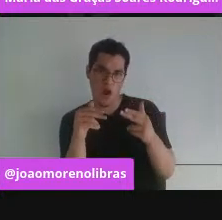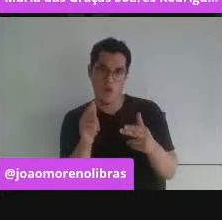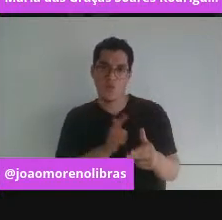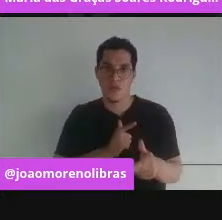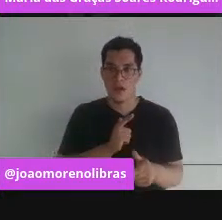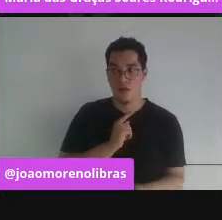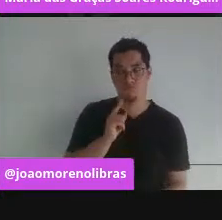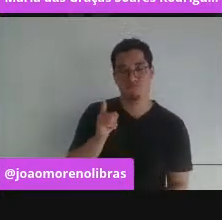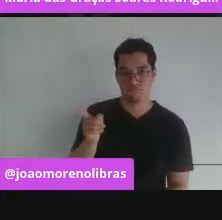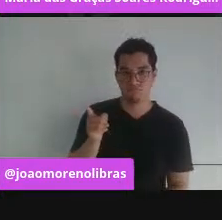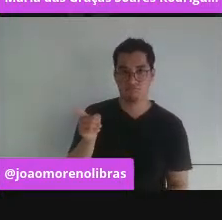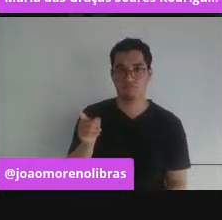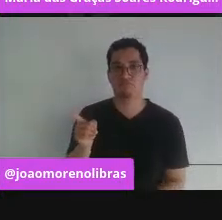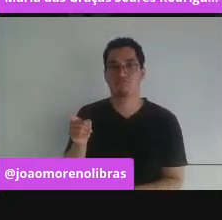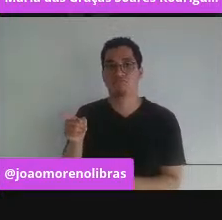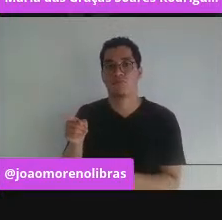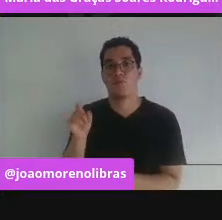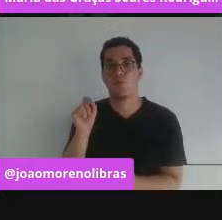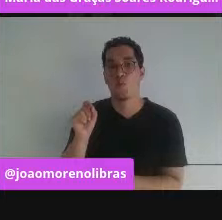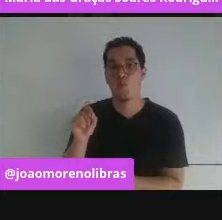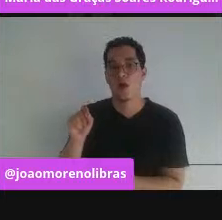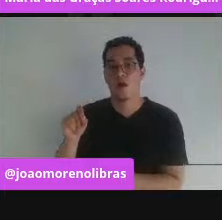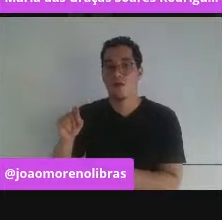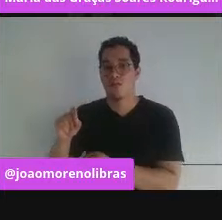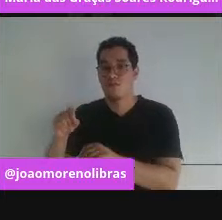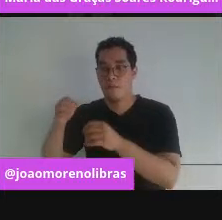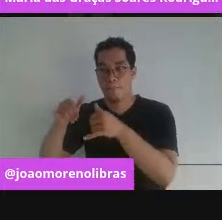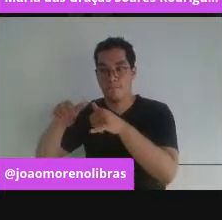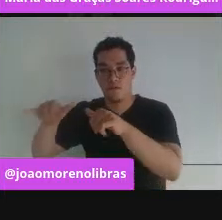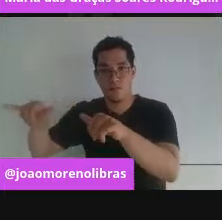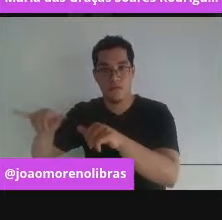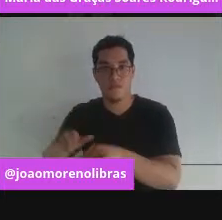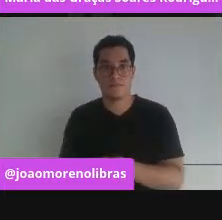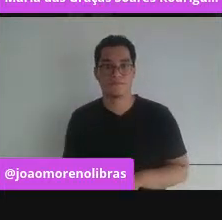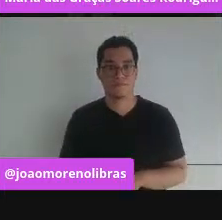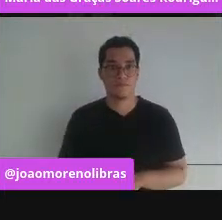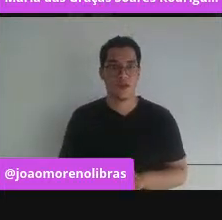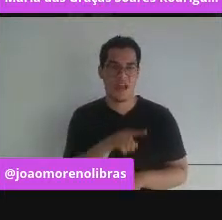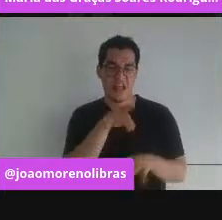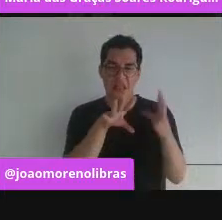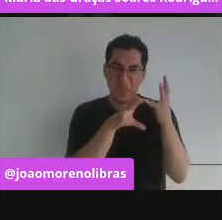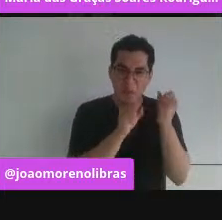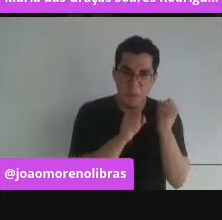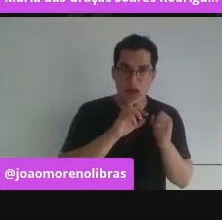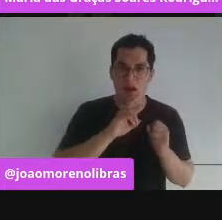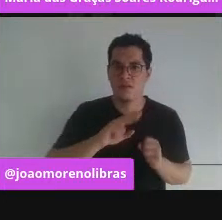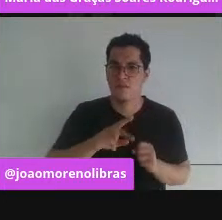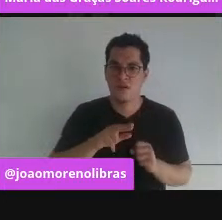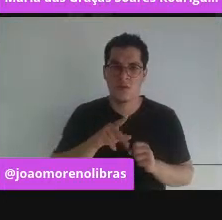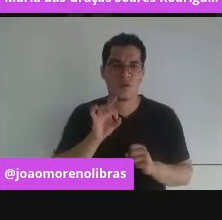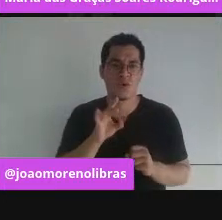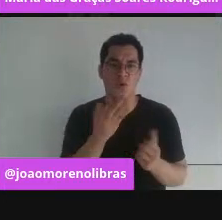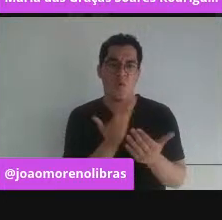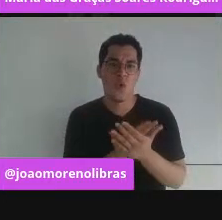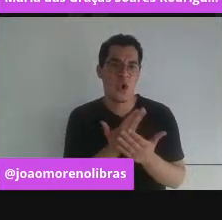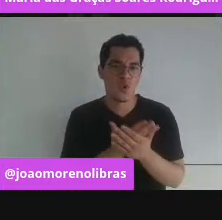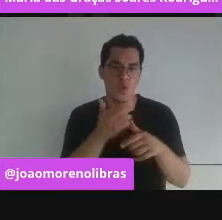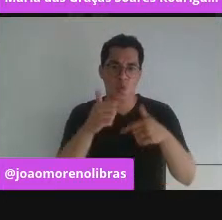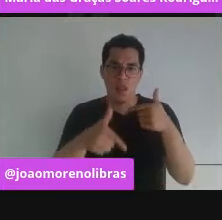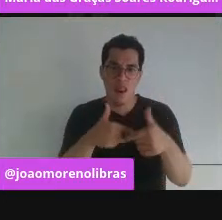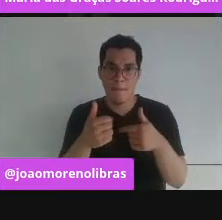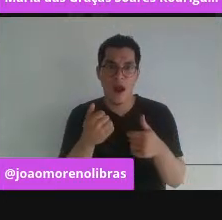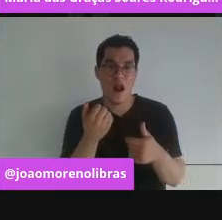de noite, não vai dormir, não. É estudo, como grande parte dos brasileiros fazem.